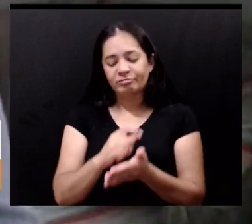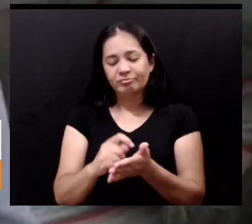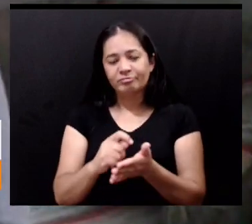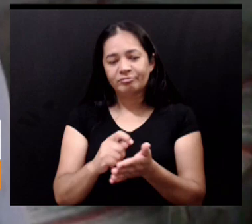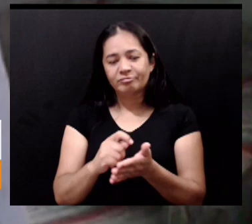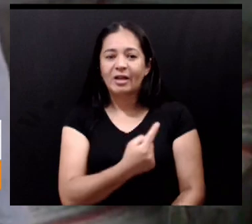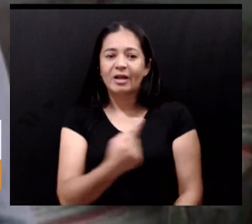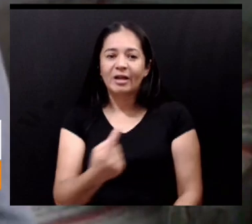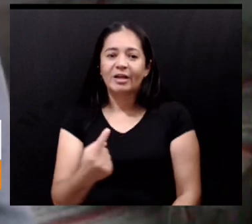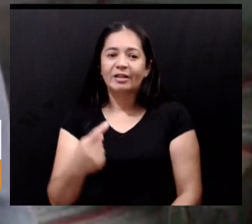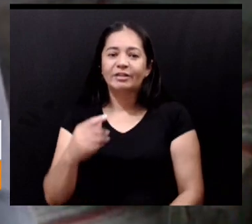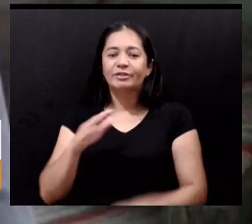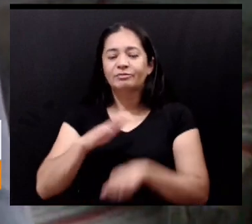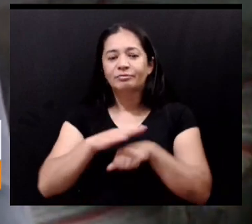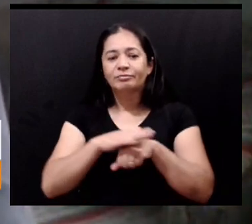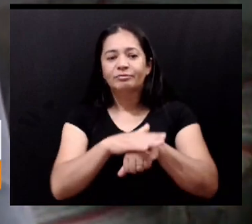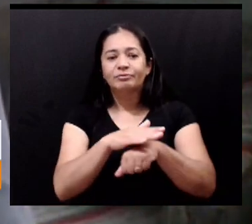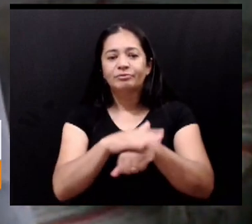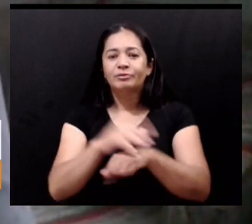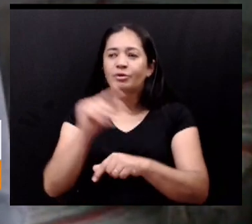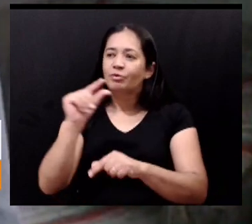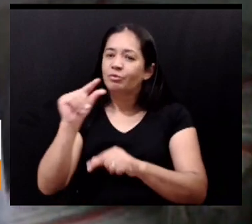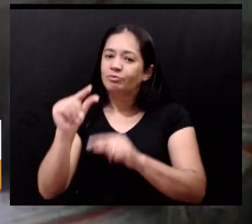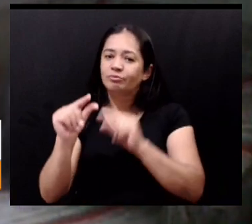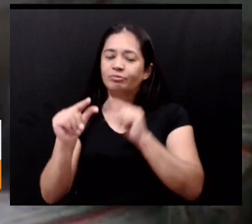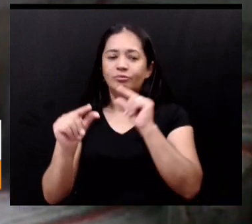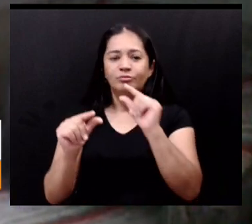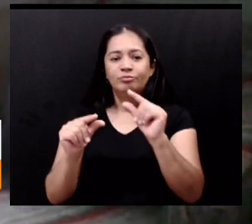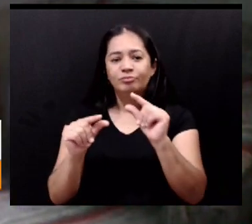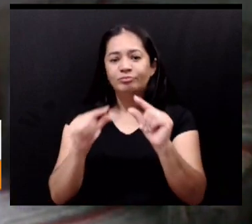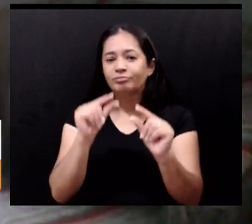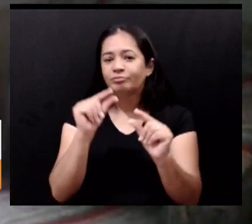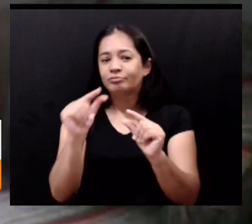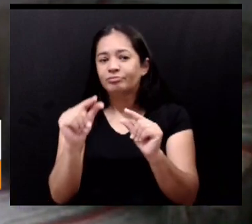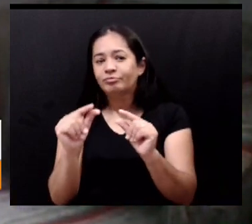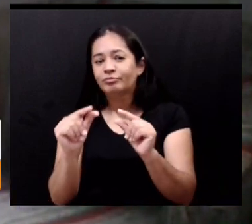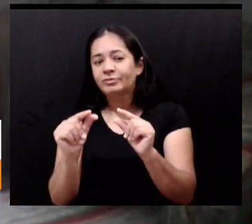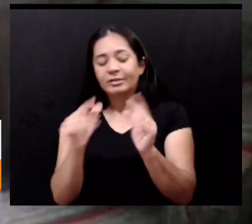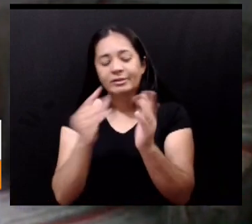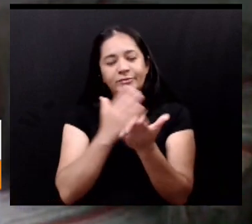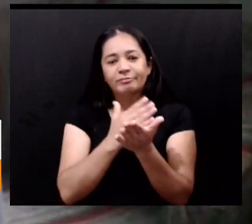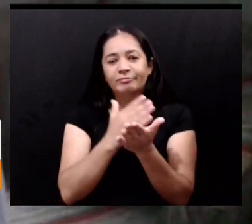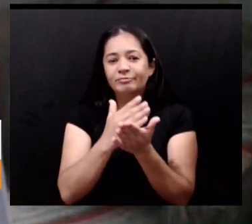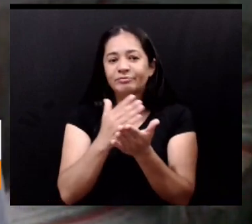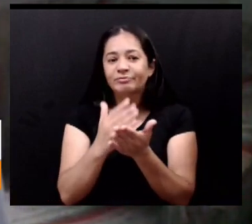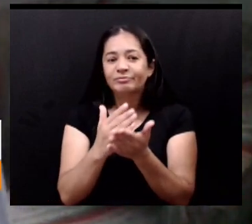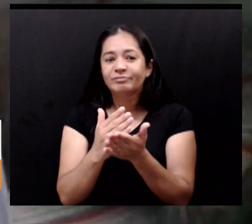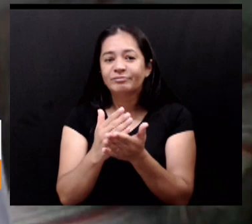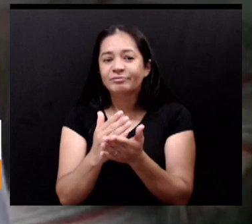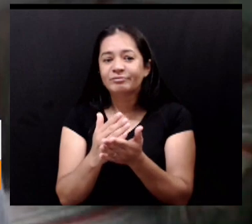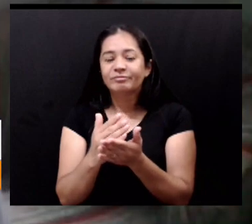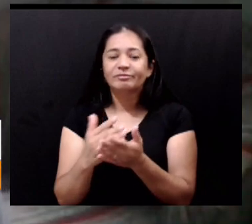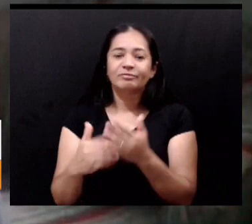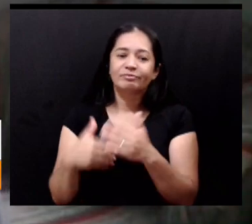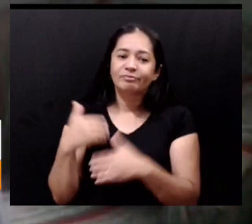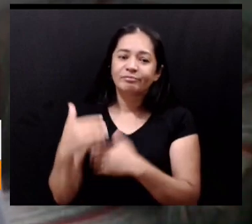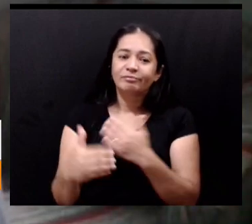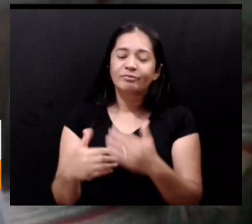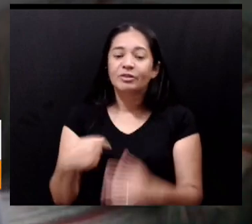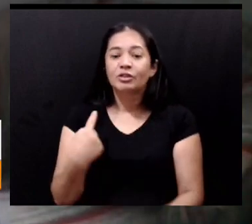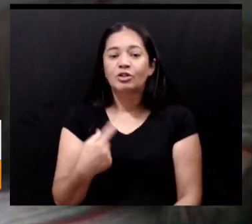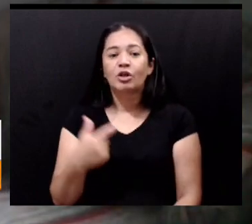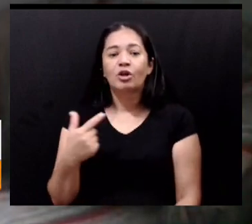uma pouquinho, um pedacinho disso, um pedacinho de carinho aqui, outro carinho ali, e nós vamos